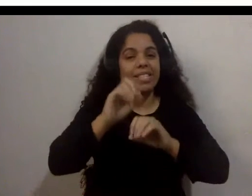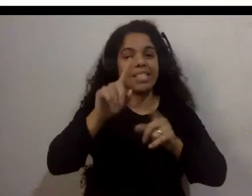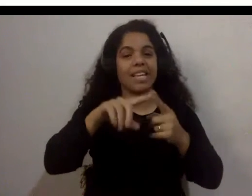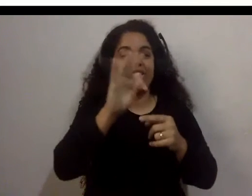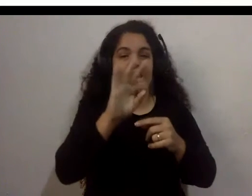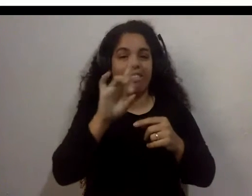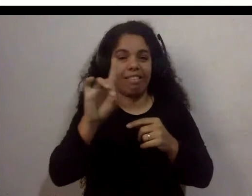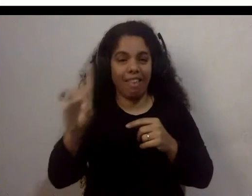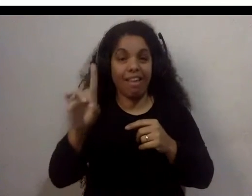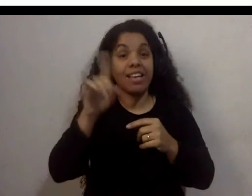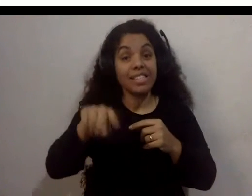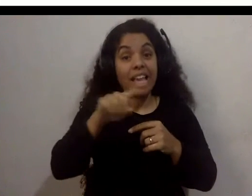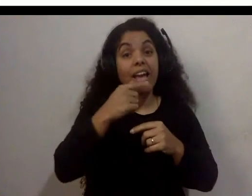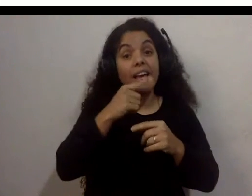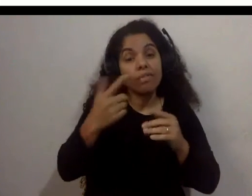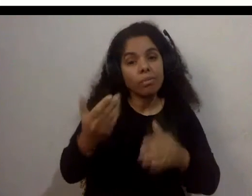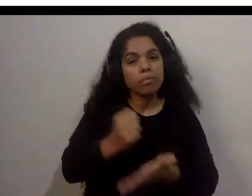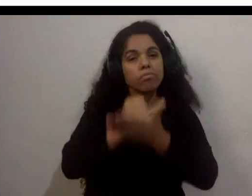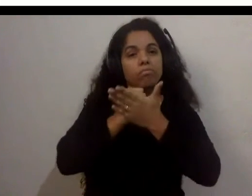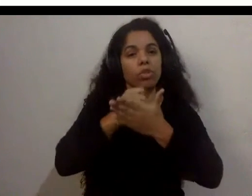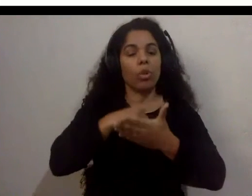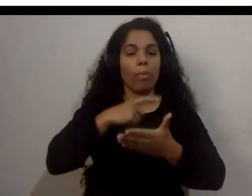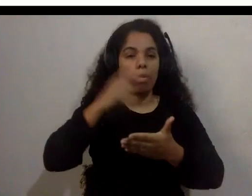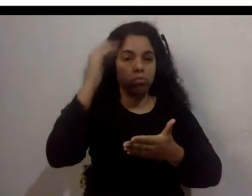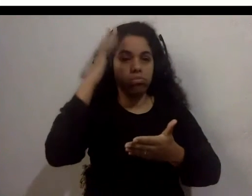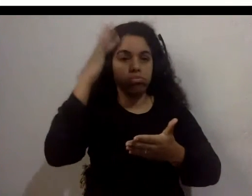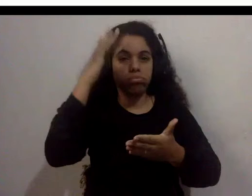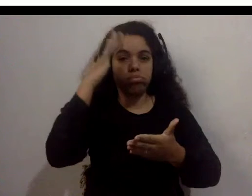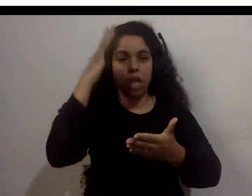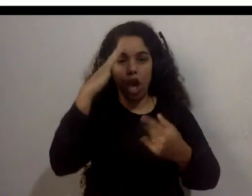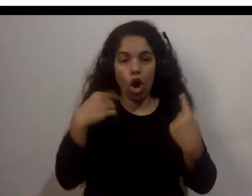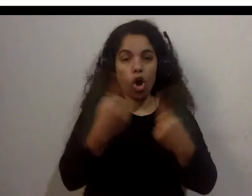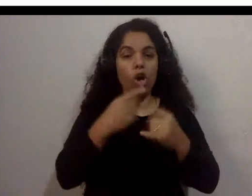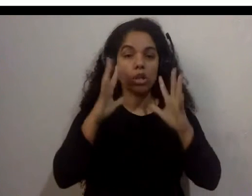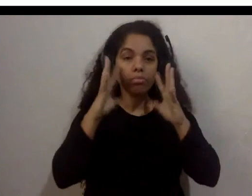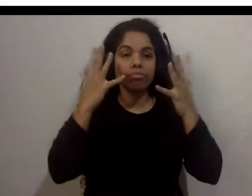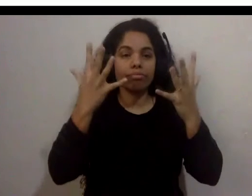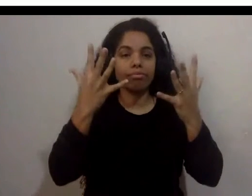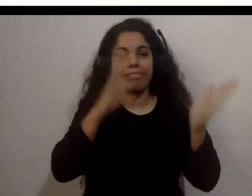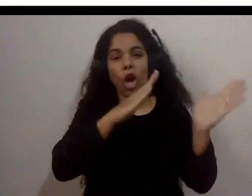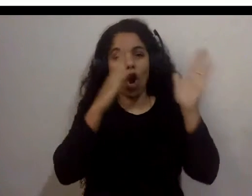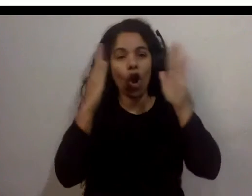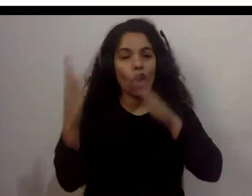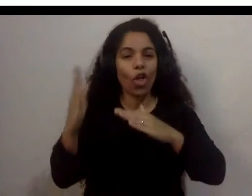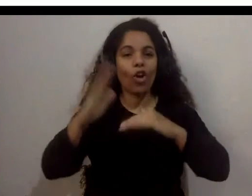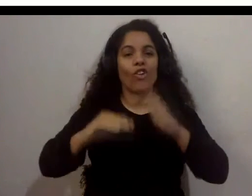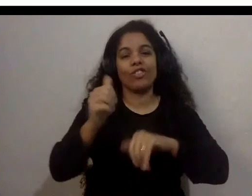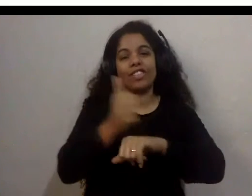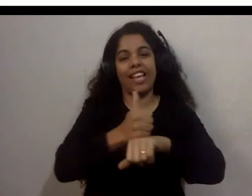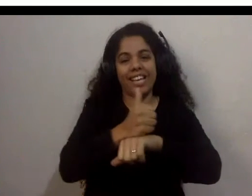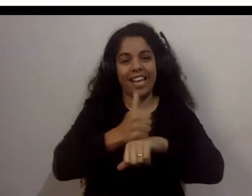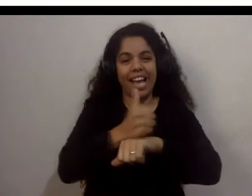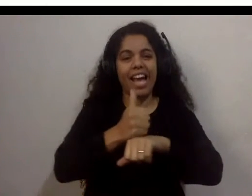que elas vêm para dar um pouco de suporte teórico para nossas decisões ao longo da carreira